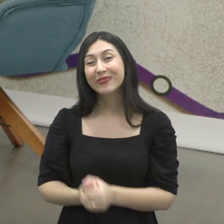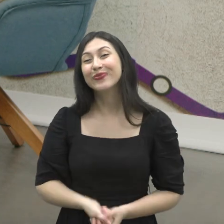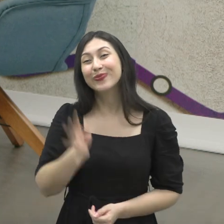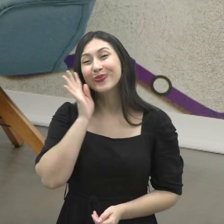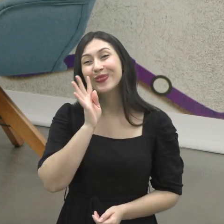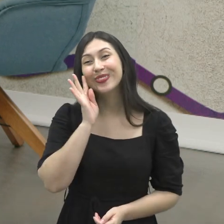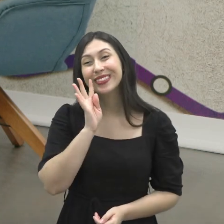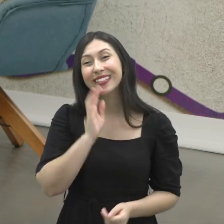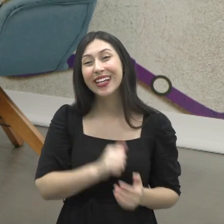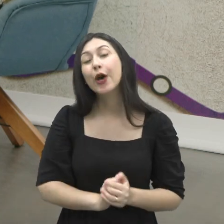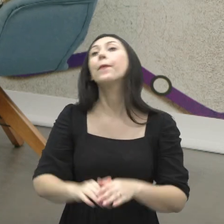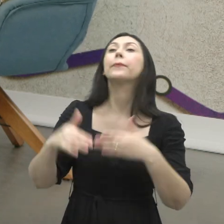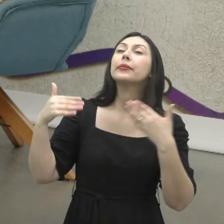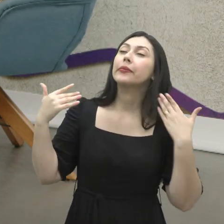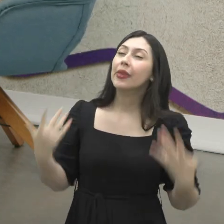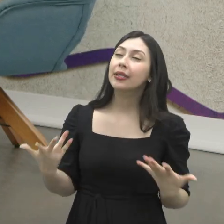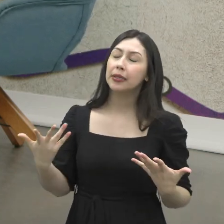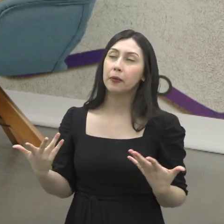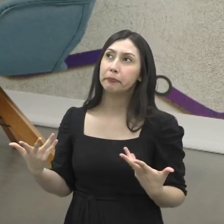Muito bacana. Mas então,